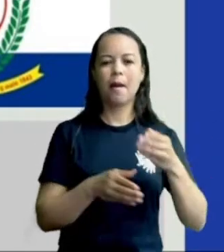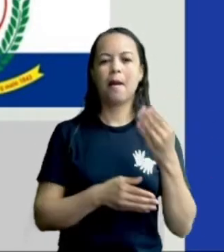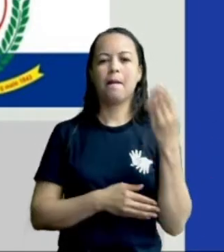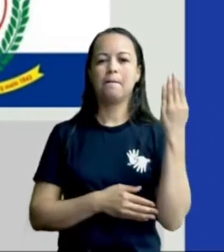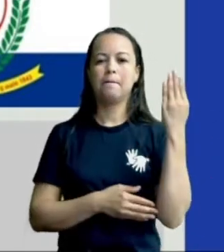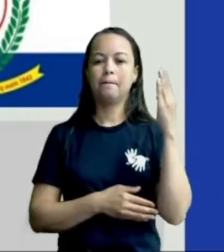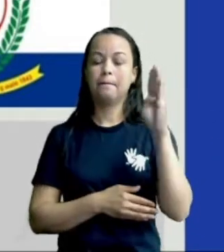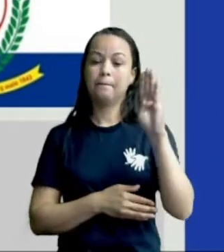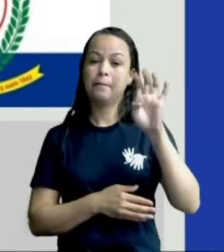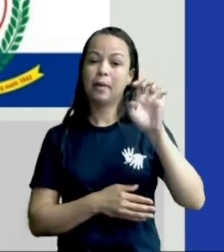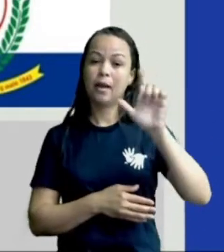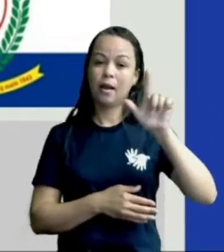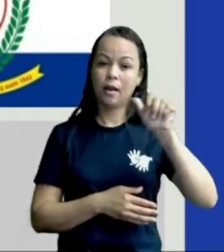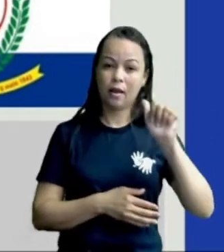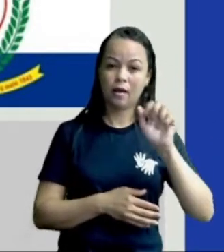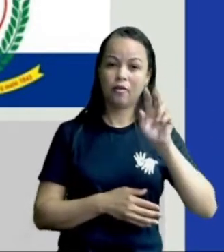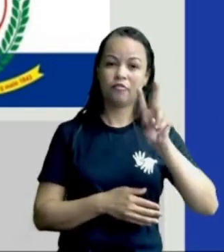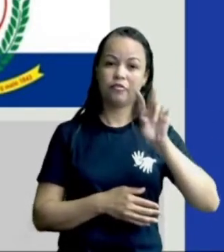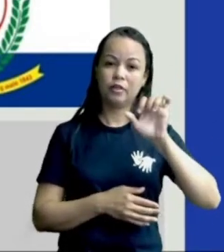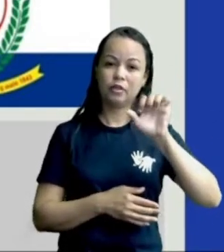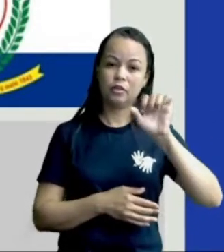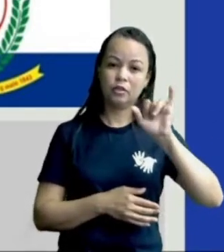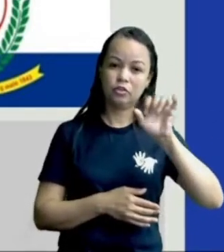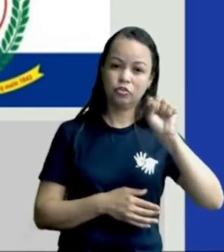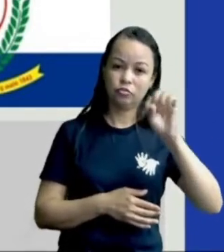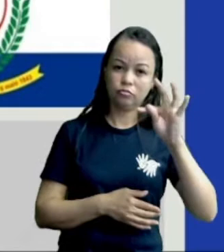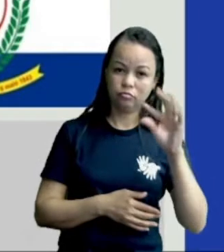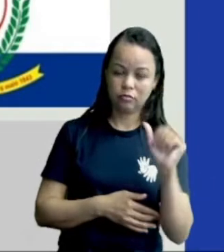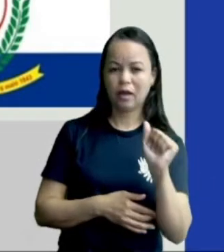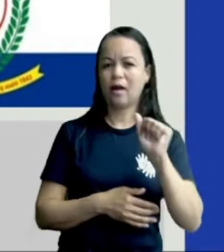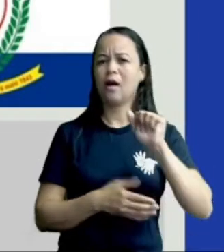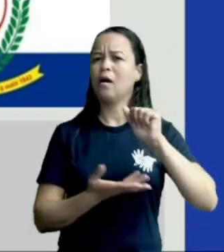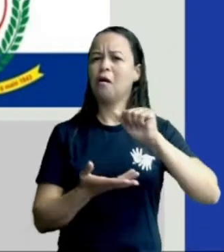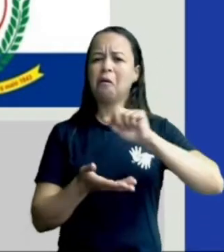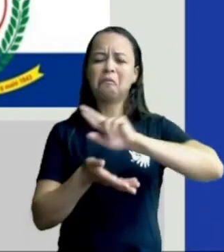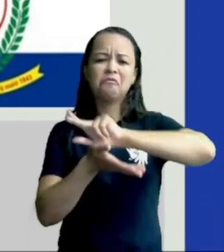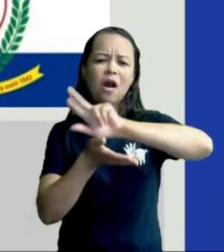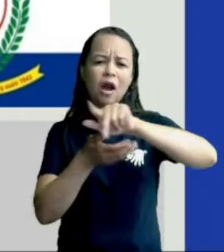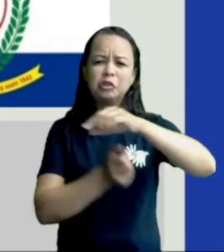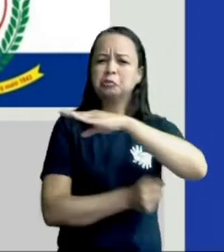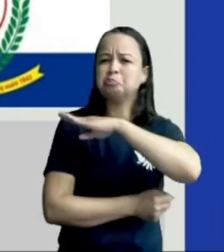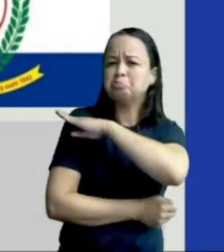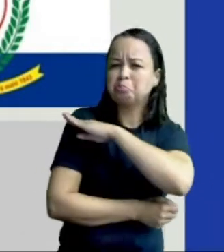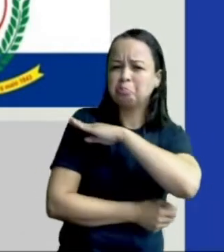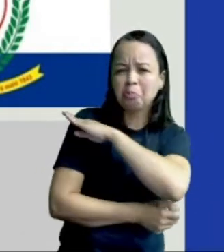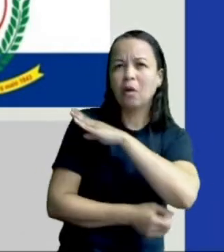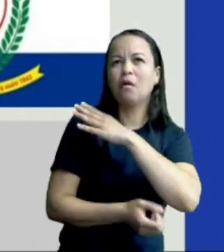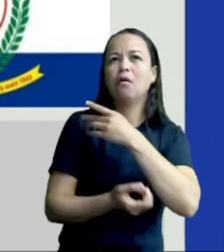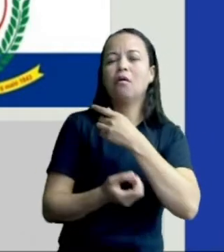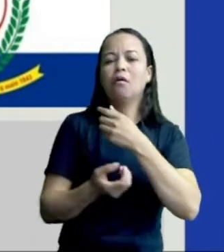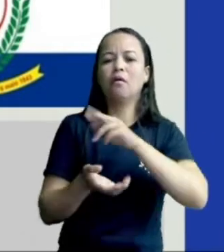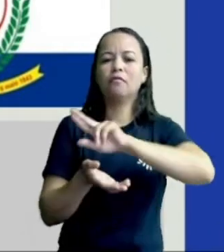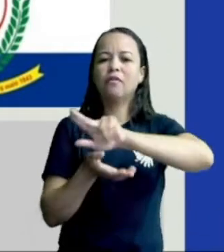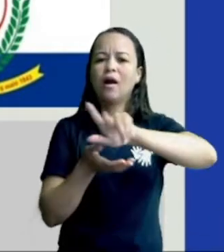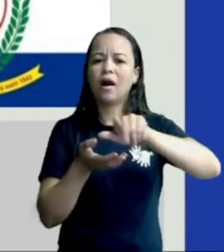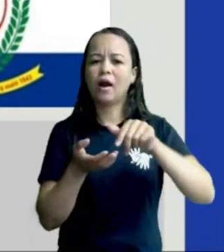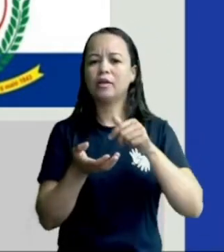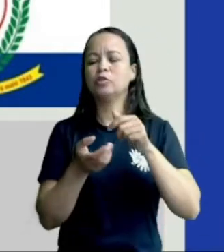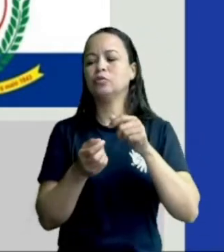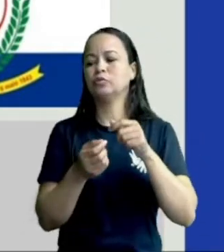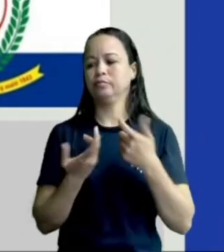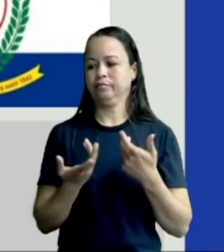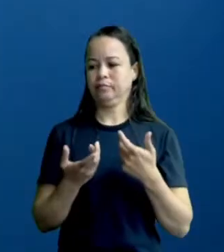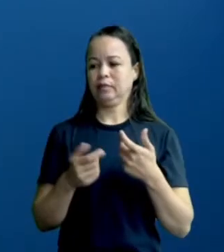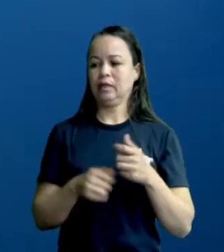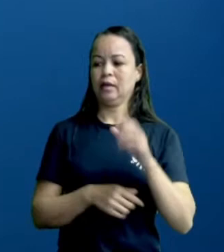Pirituba também, você vai ver um terreno bem irregular, tá bom? Não é um relevo reto, nem plano,